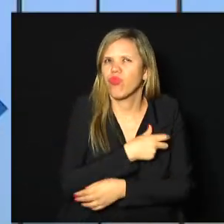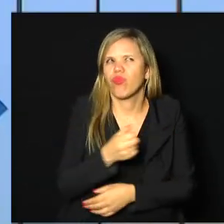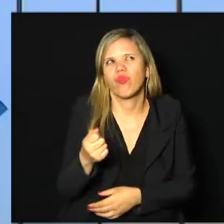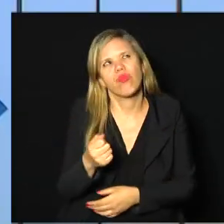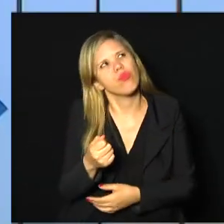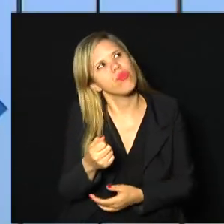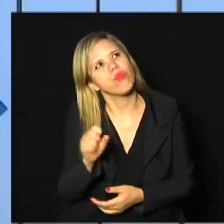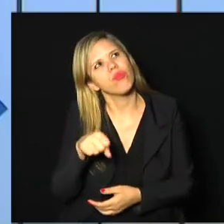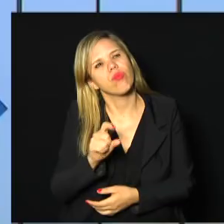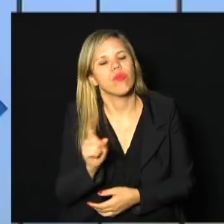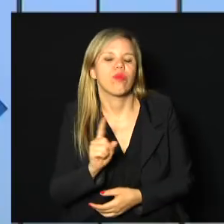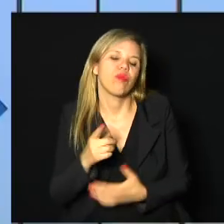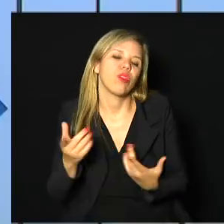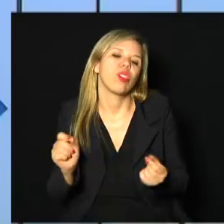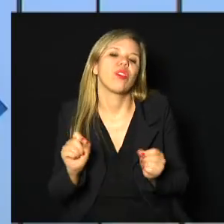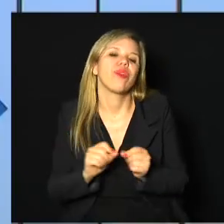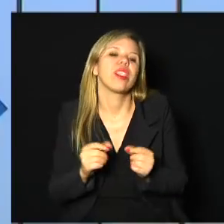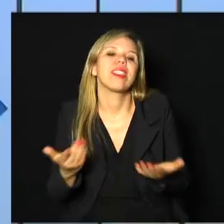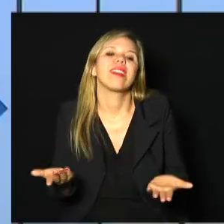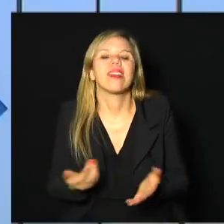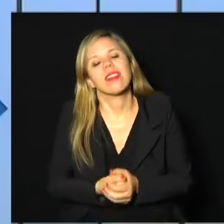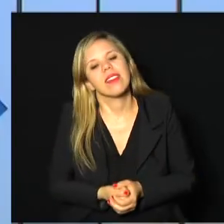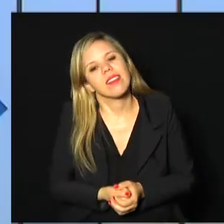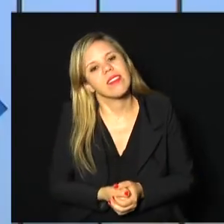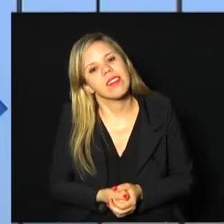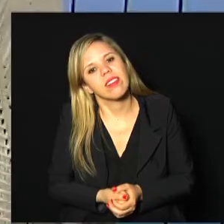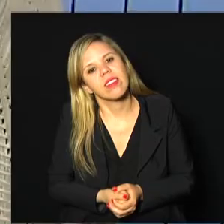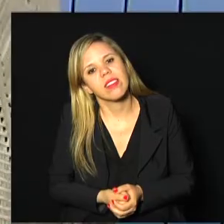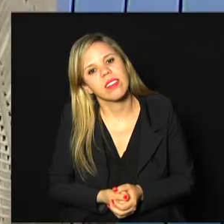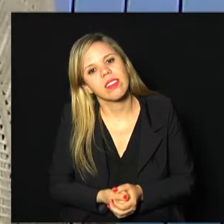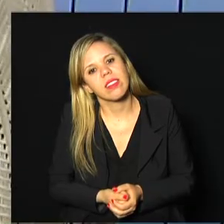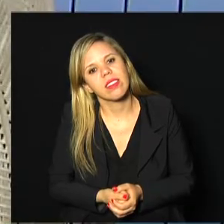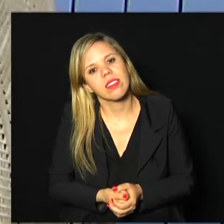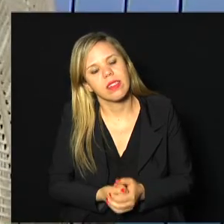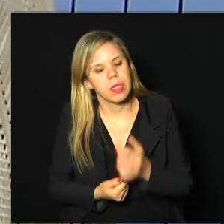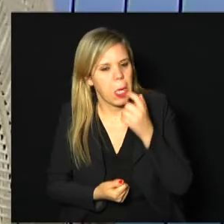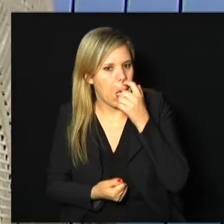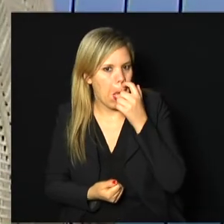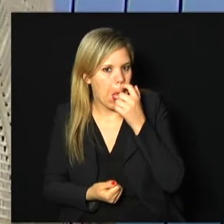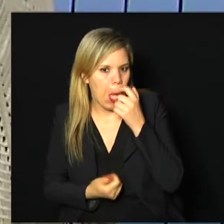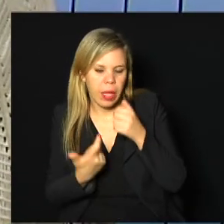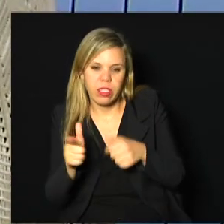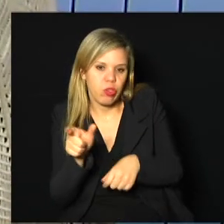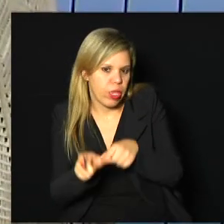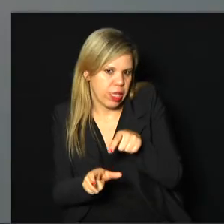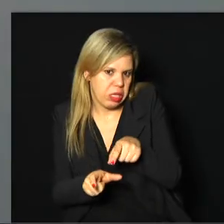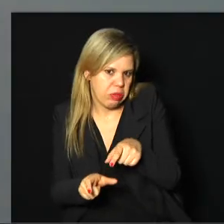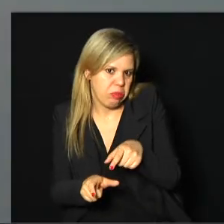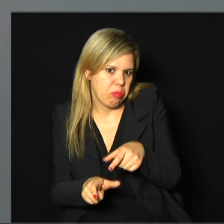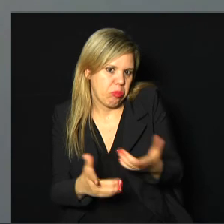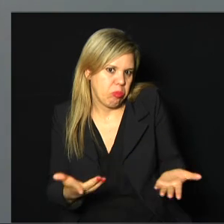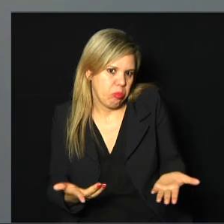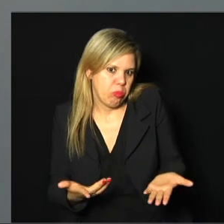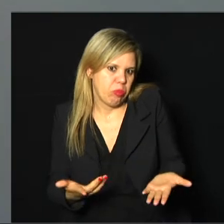se tomou determinada vacina ou não. O que fazer nesse caso? Bom, assim, não ter carteirinha não é desculpa para ser